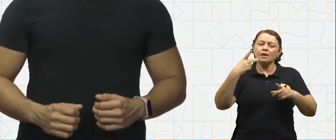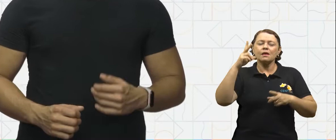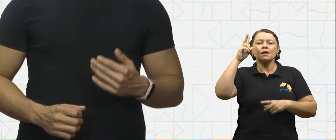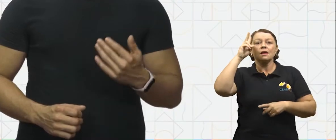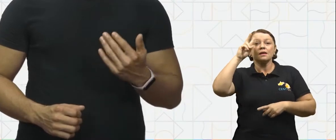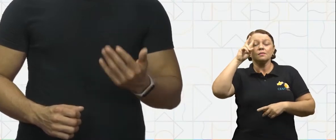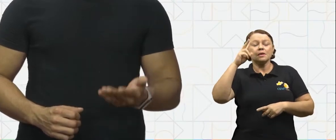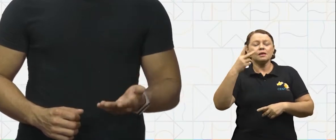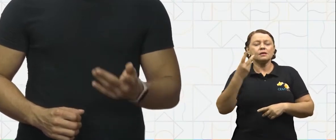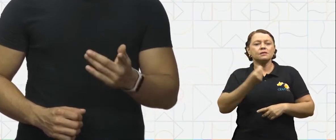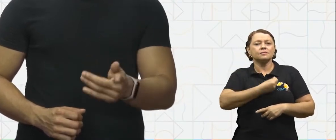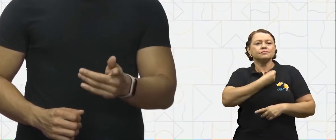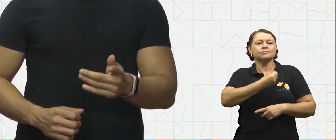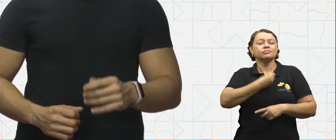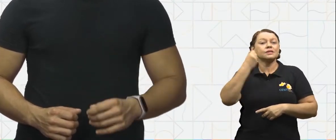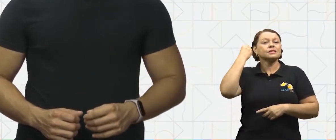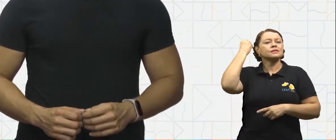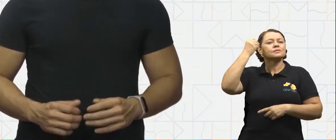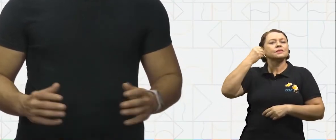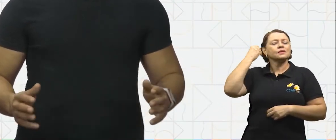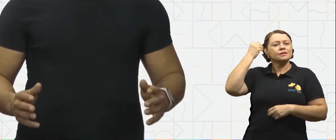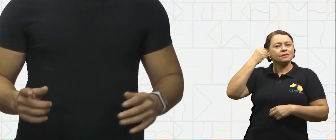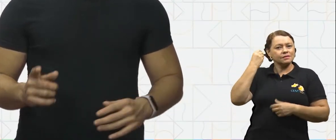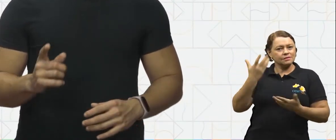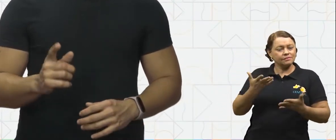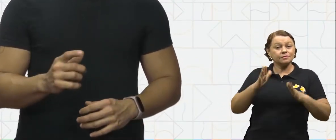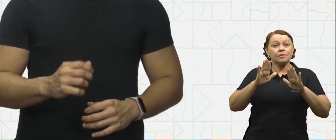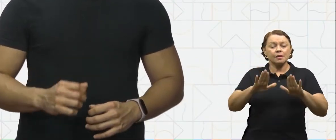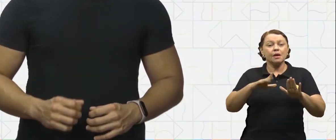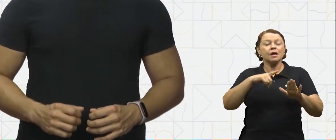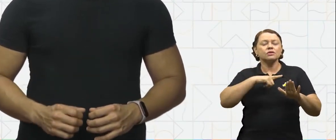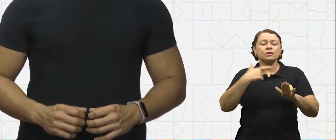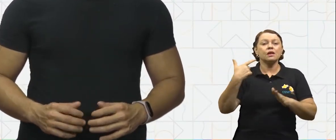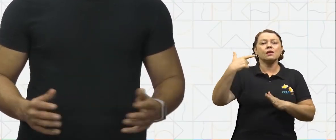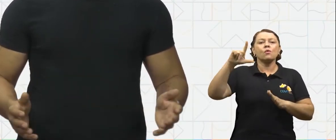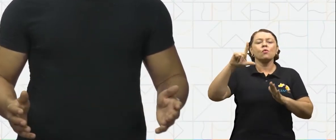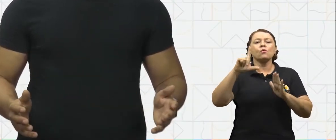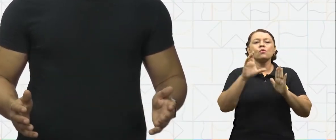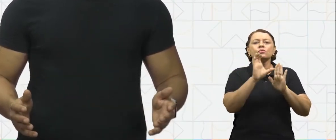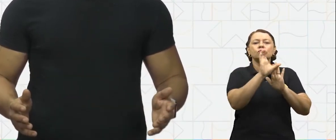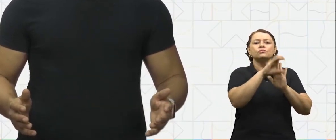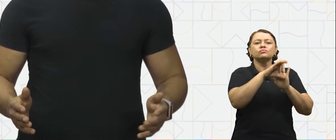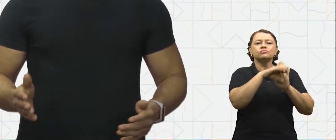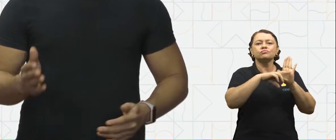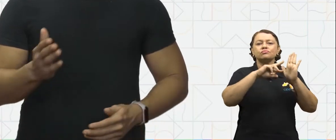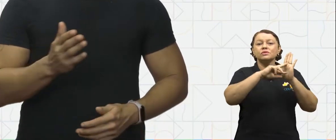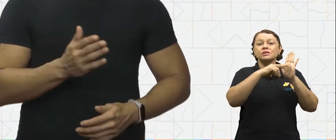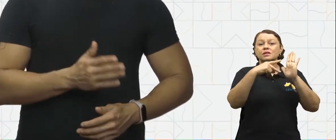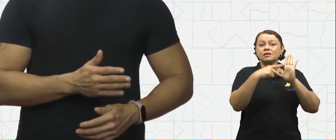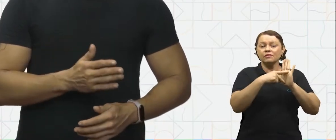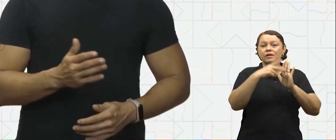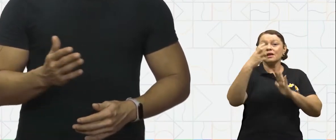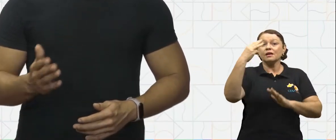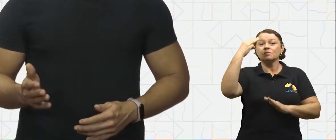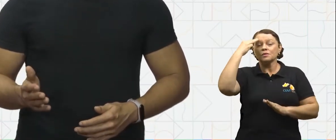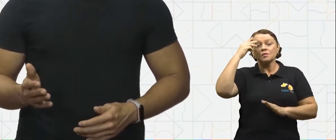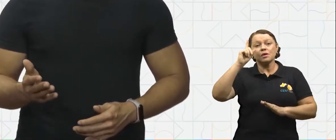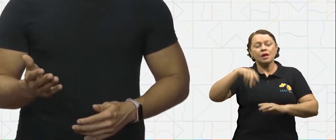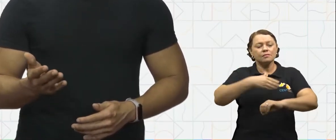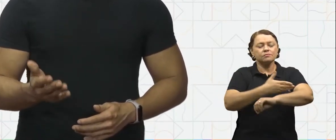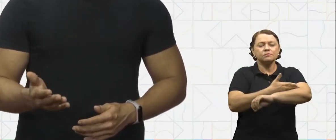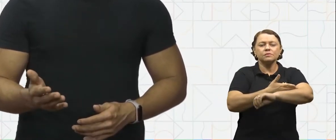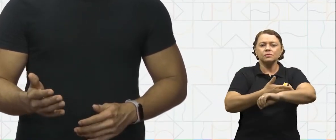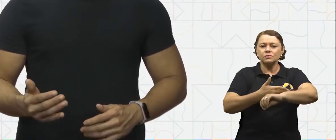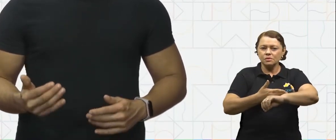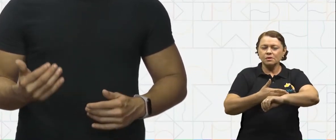vida, mas, além disso, existe também outro significado para a memória. Ela é referente aos hábitos